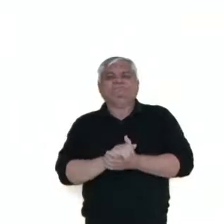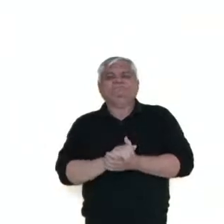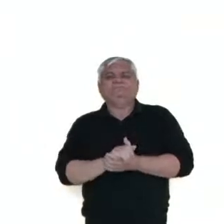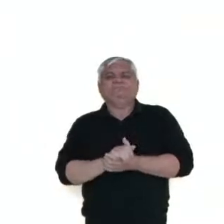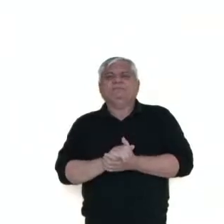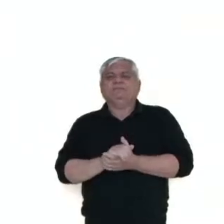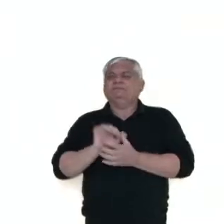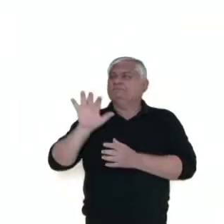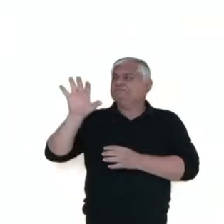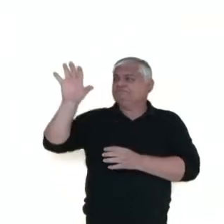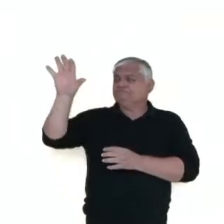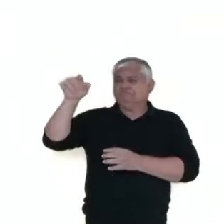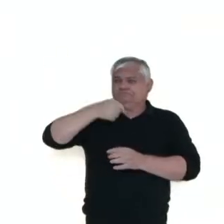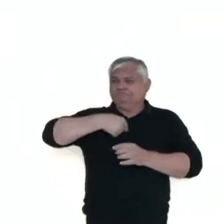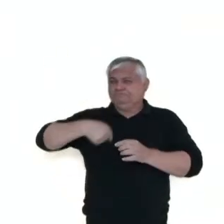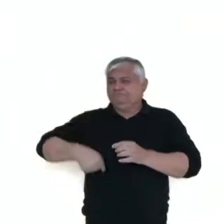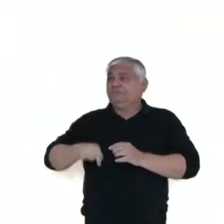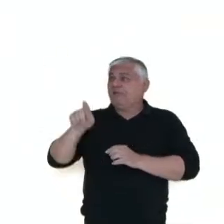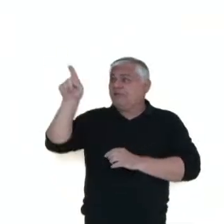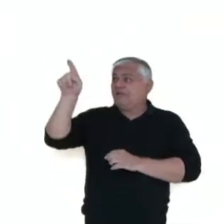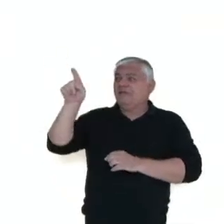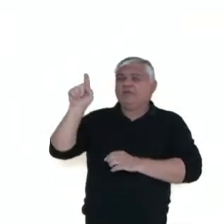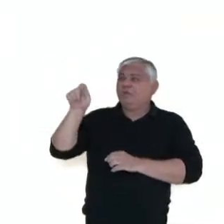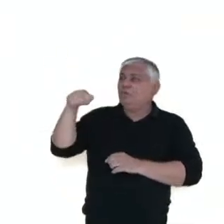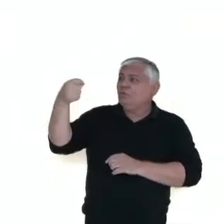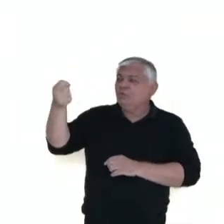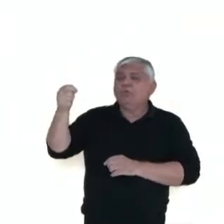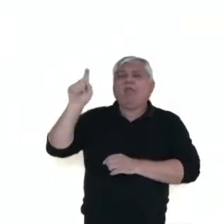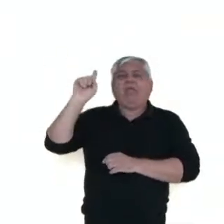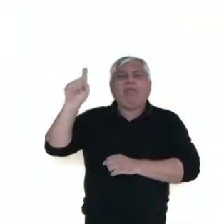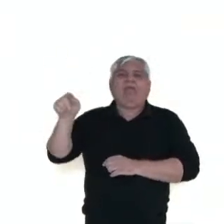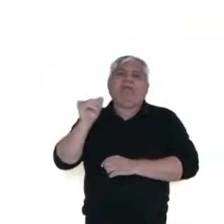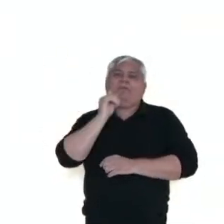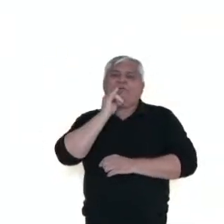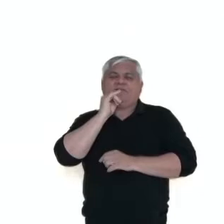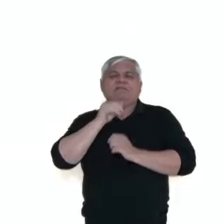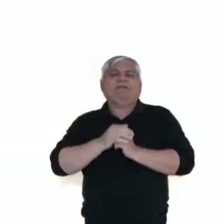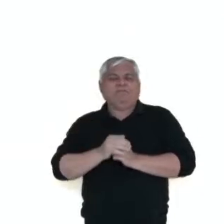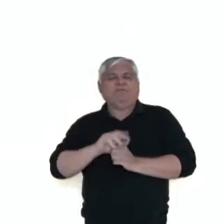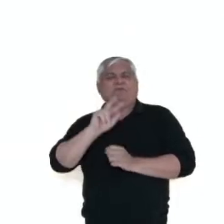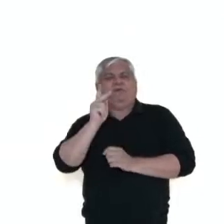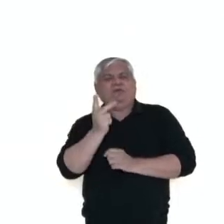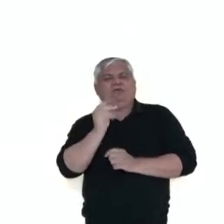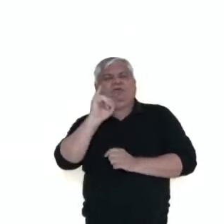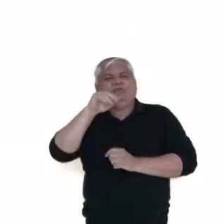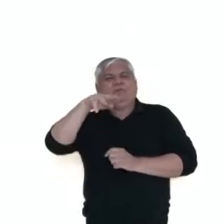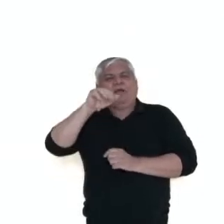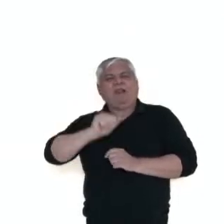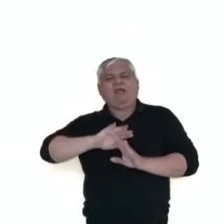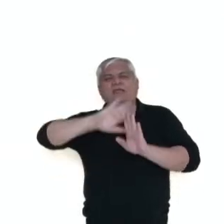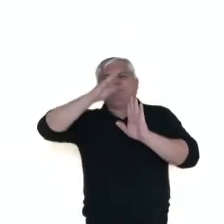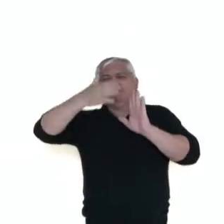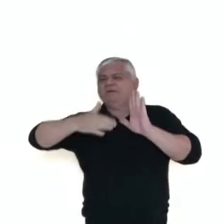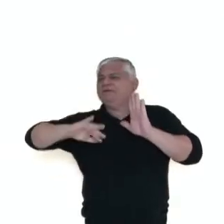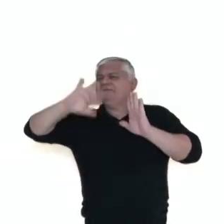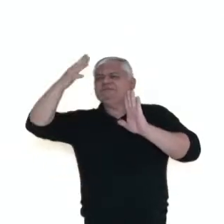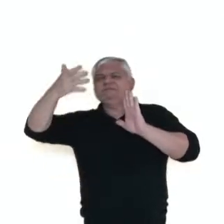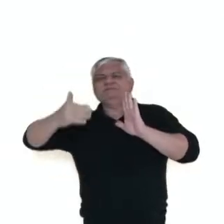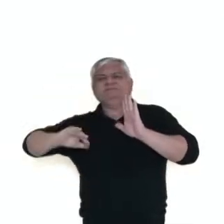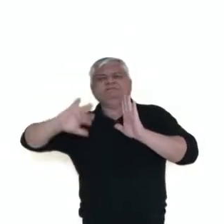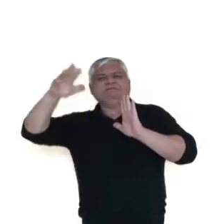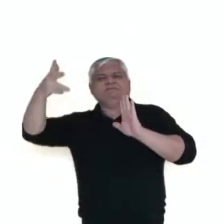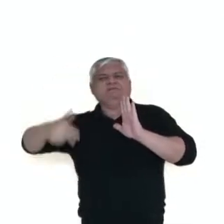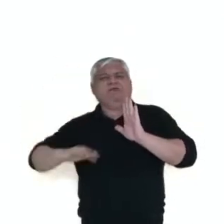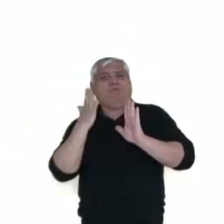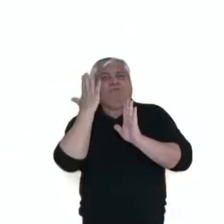nessa área seria a cadeia do Himalaia, a cordilheira daquelas grandes